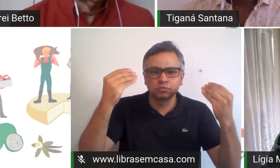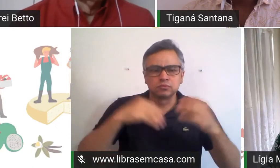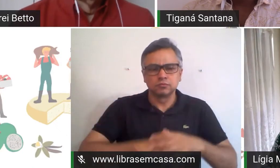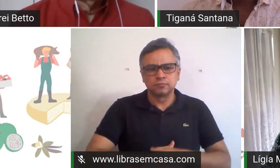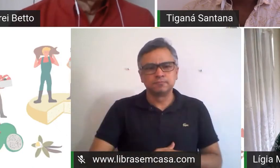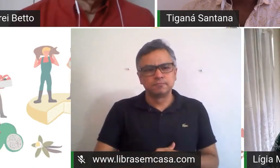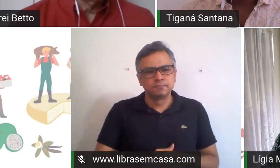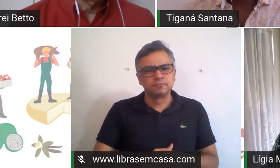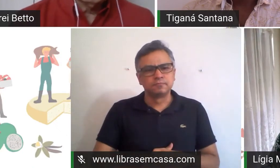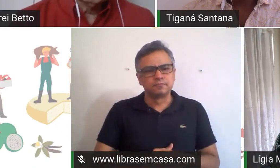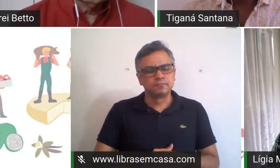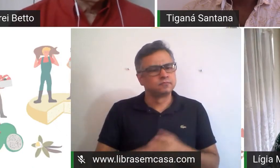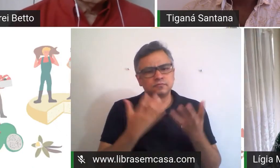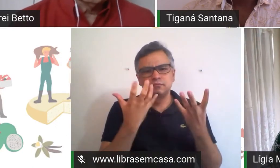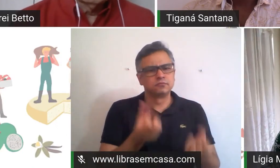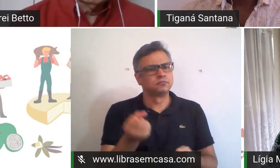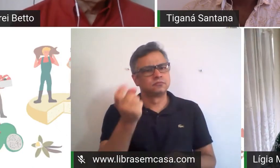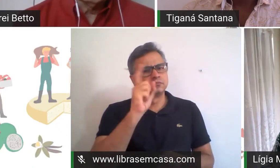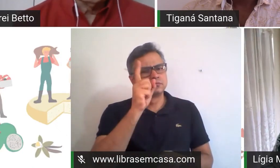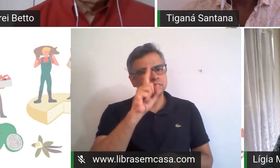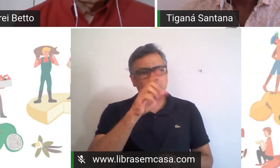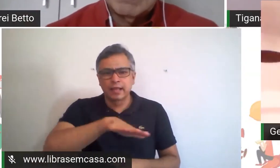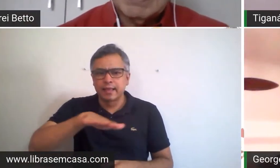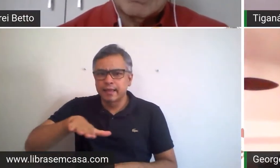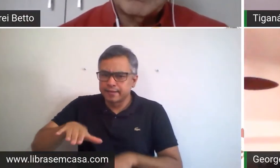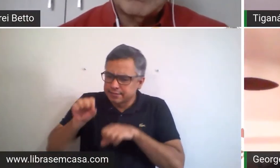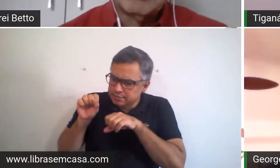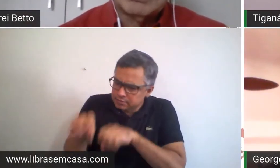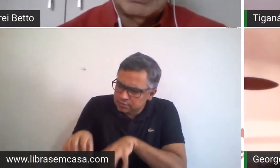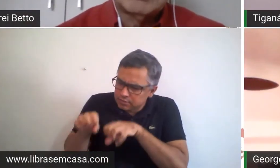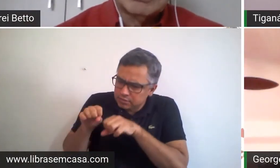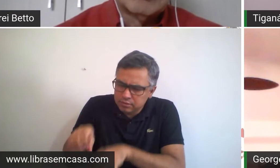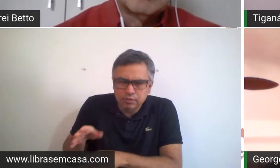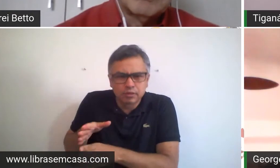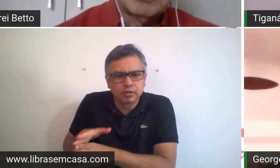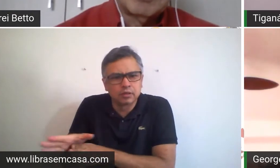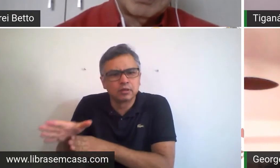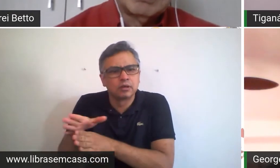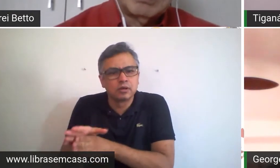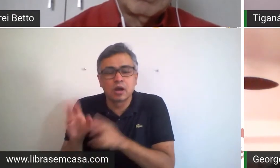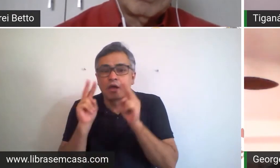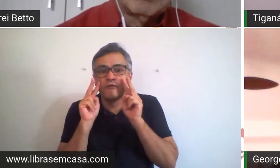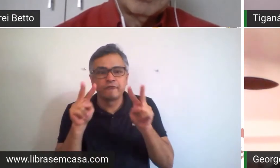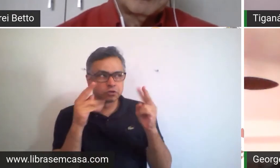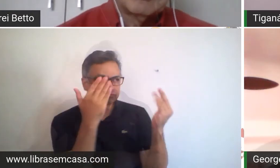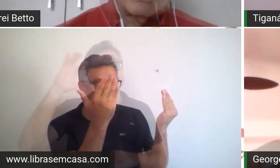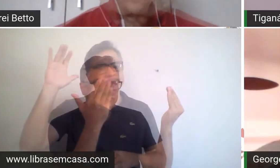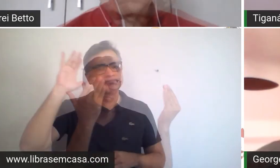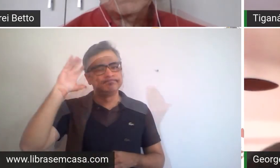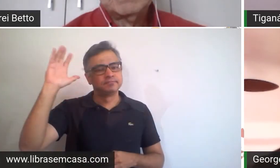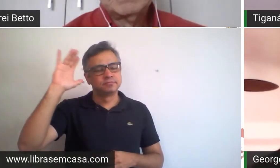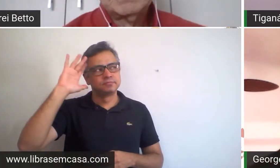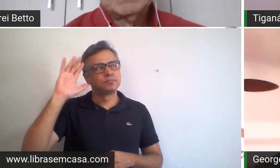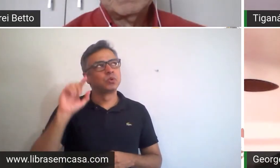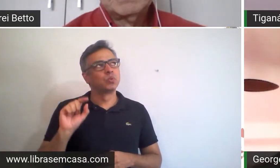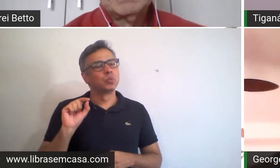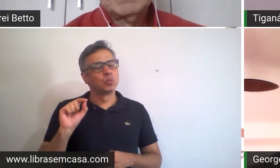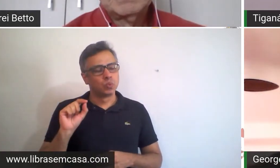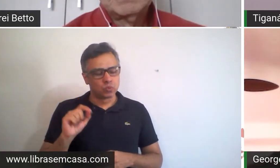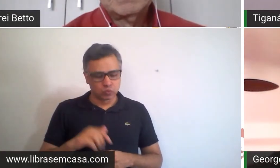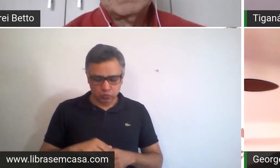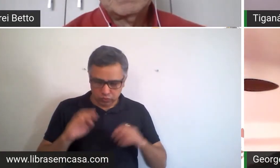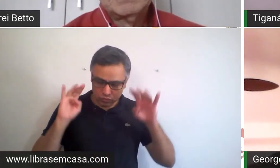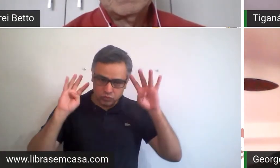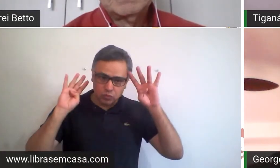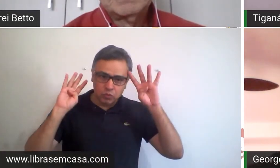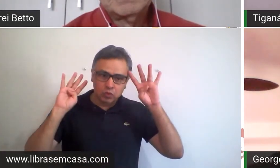isso, educar as nossas crianças nessa visão crítica do sistema em que vivemos. Assim